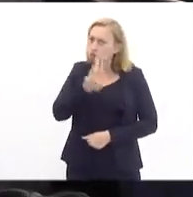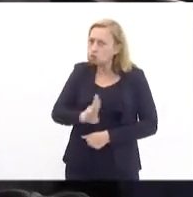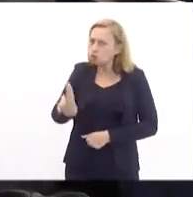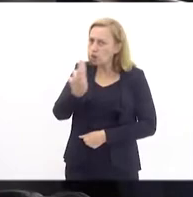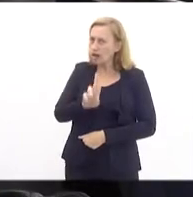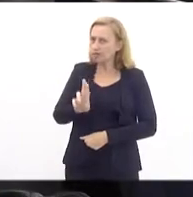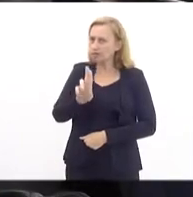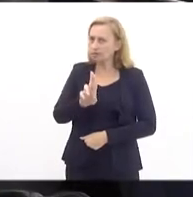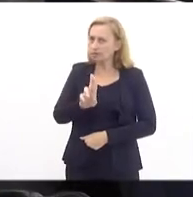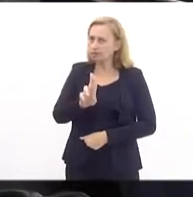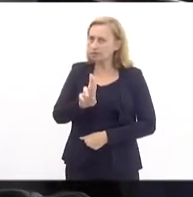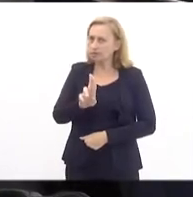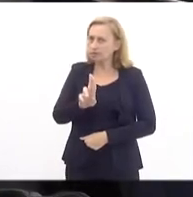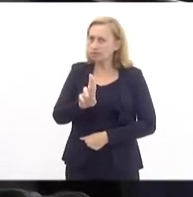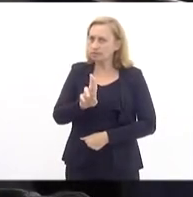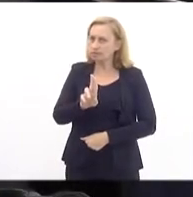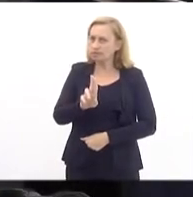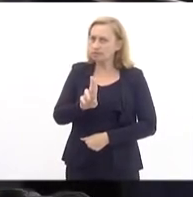usuários.